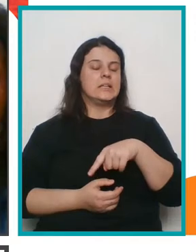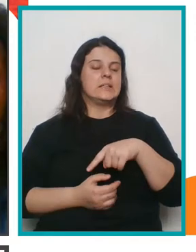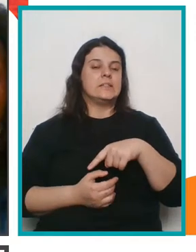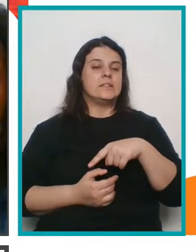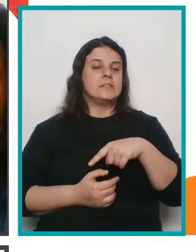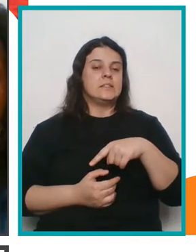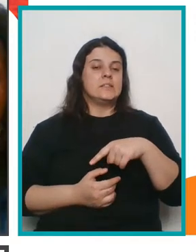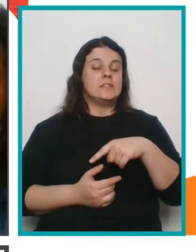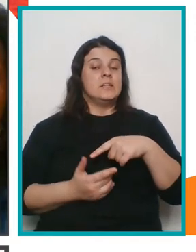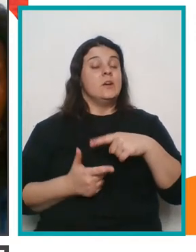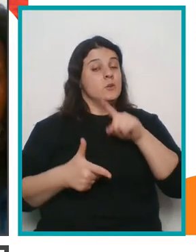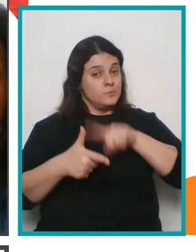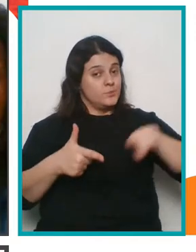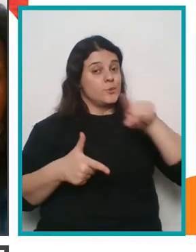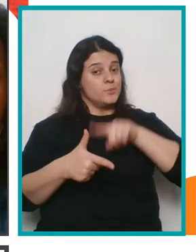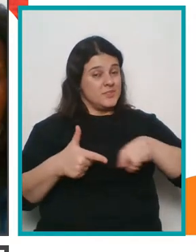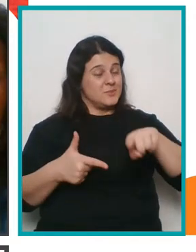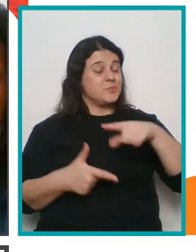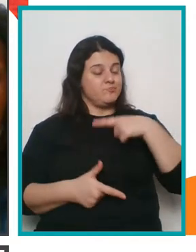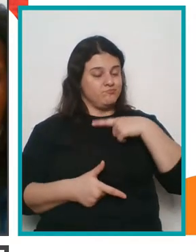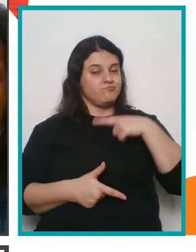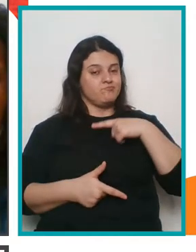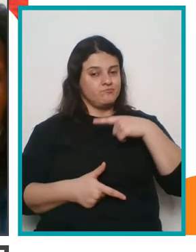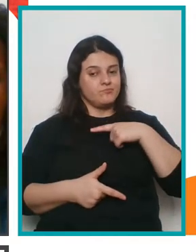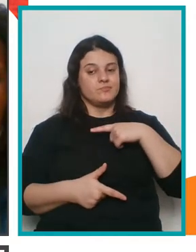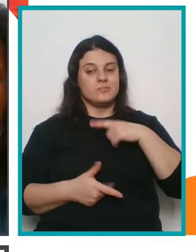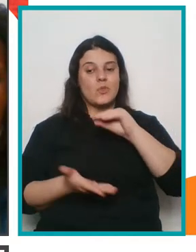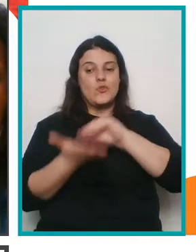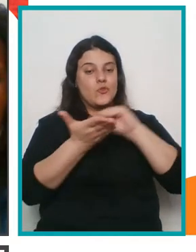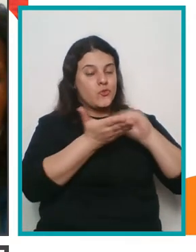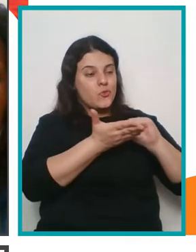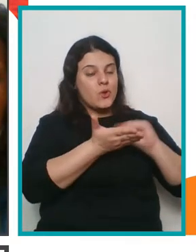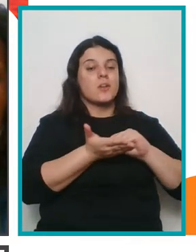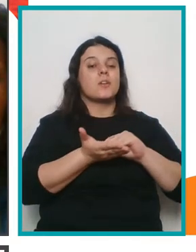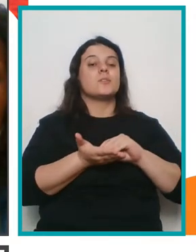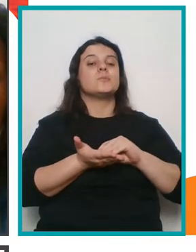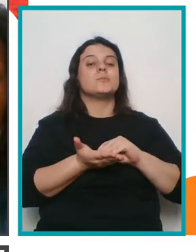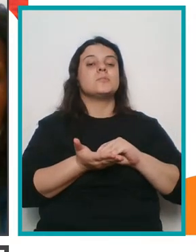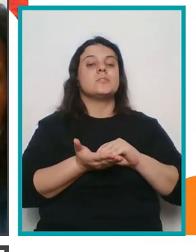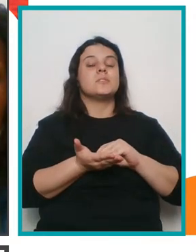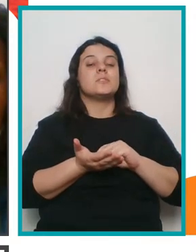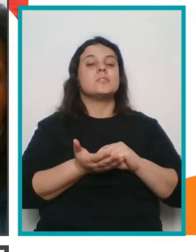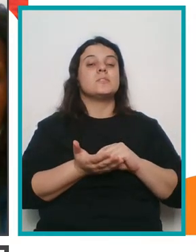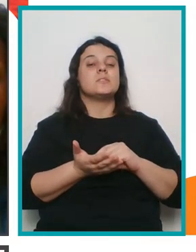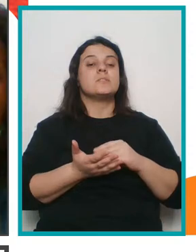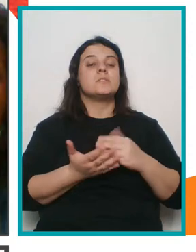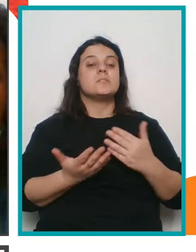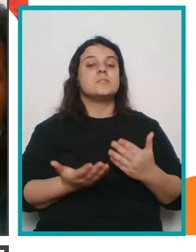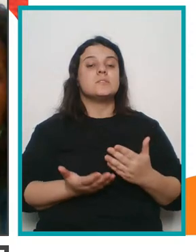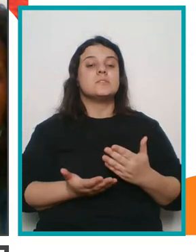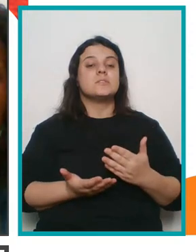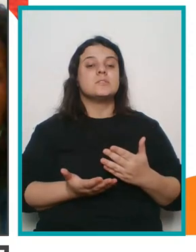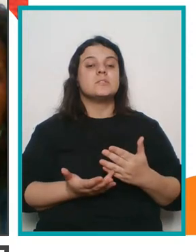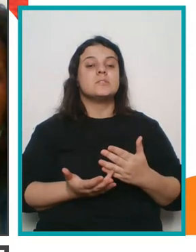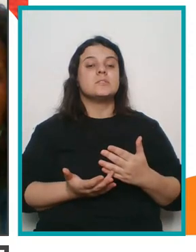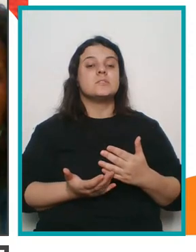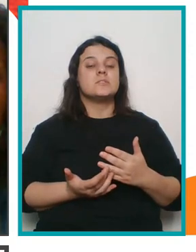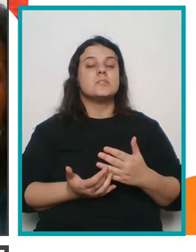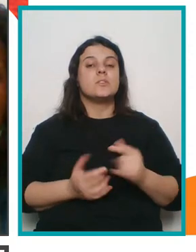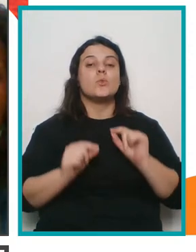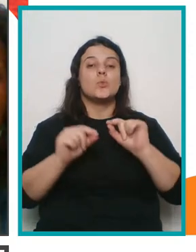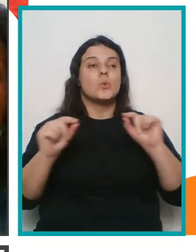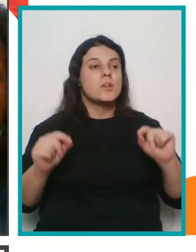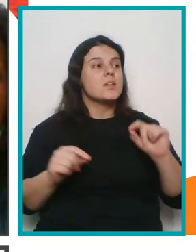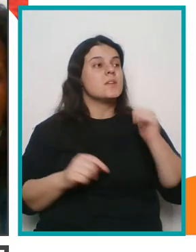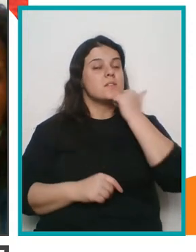do que a ciência pode gerar e a dificuldade que o discurso científico tem de alcançar diversos lugares do mundo,